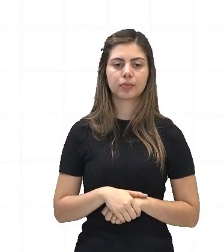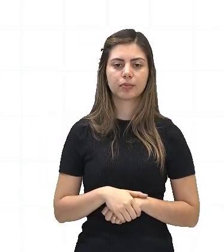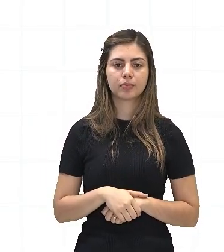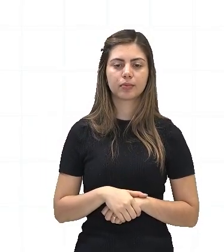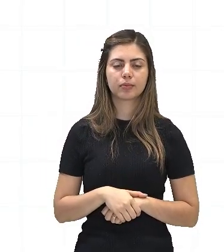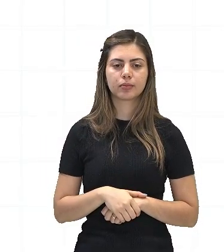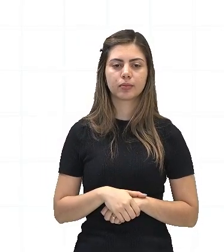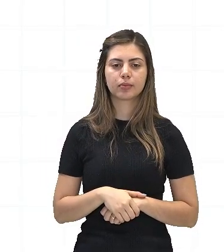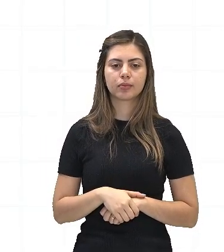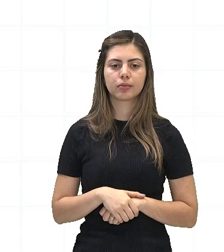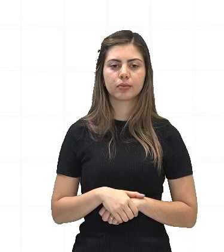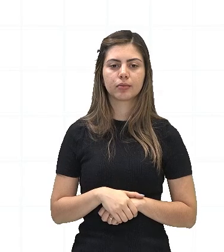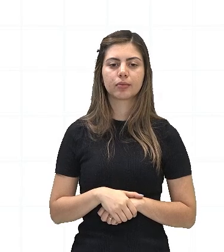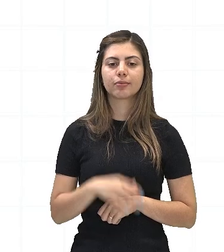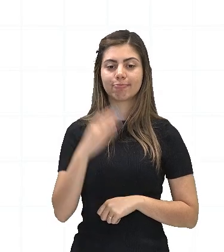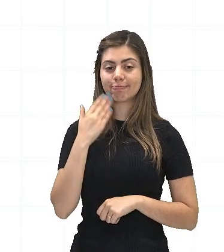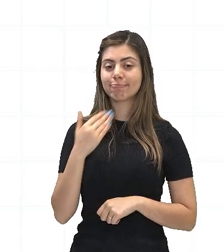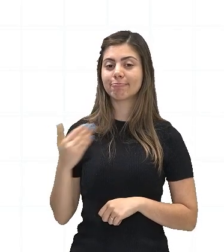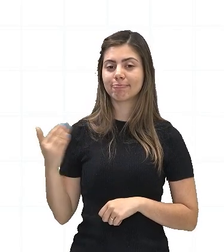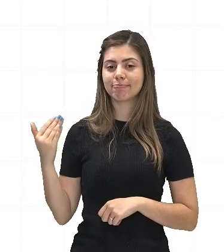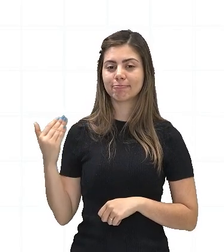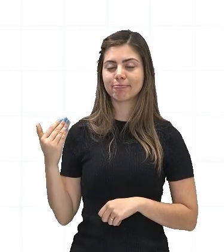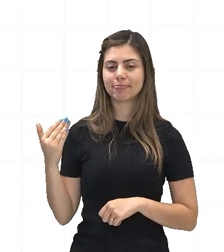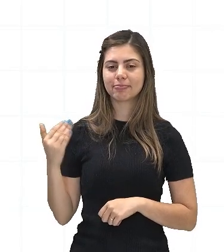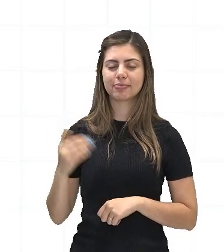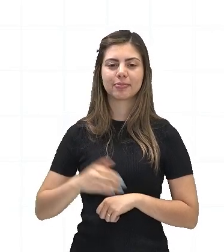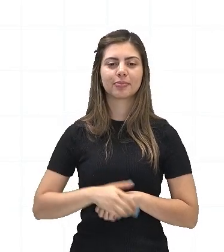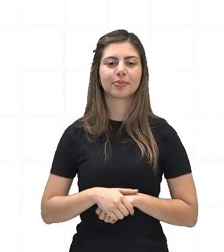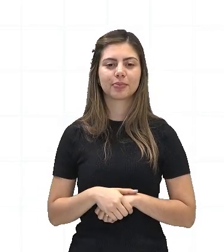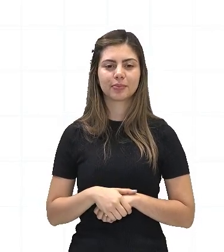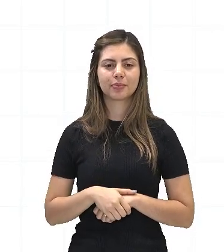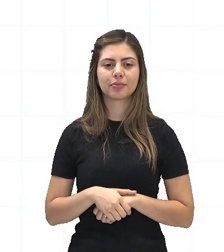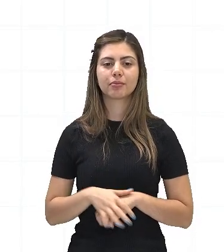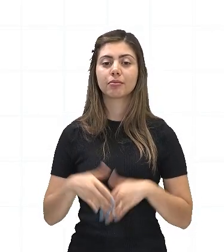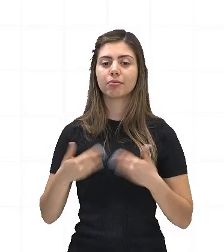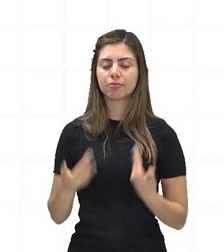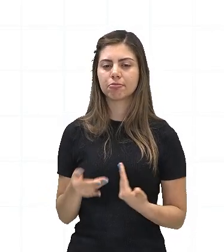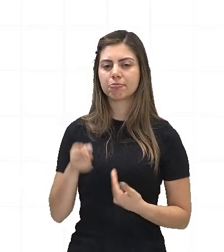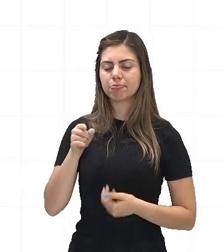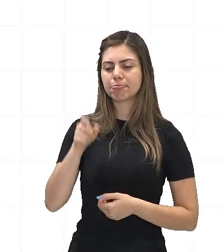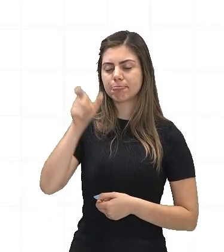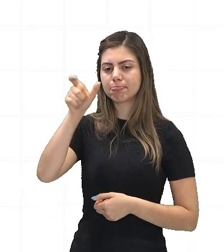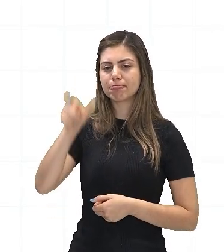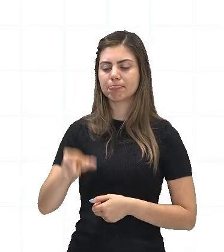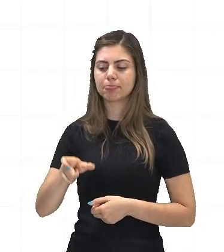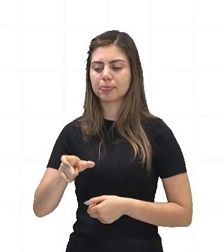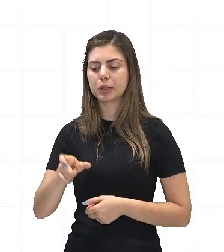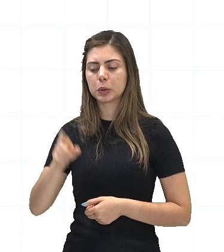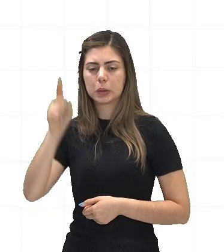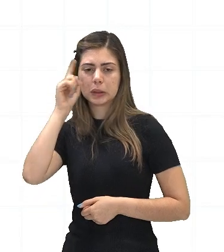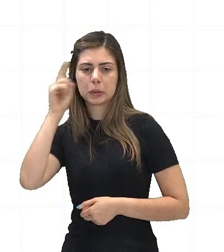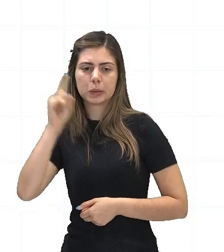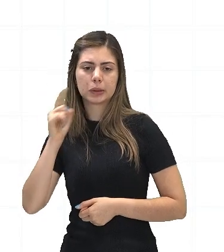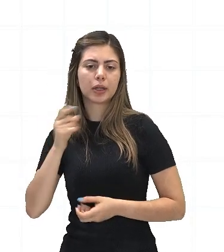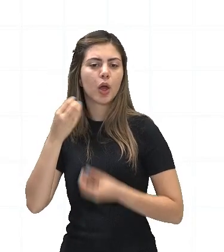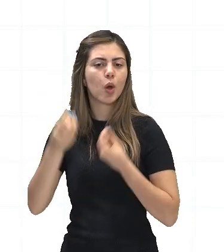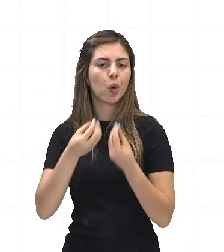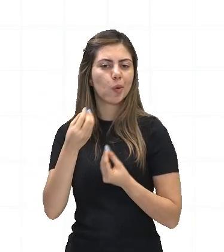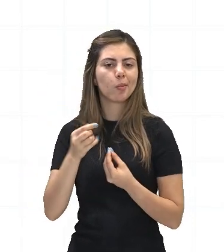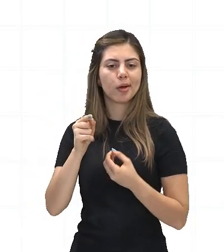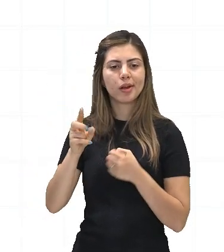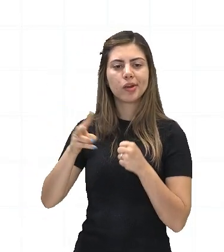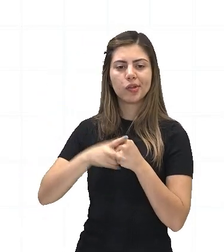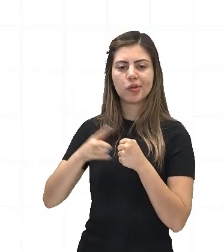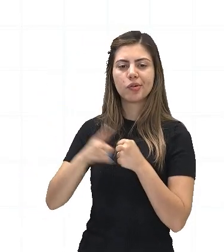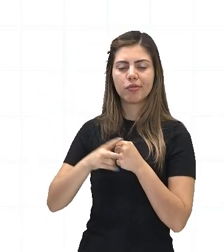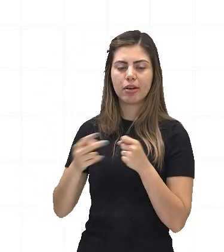Avançando, por favor. Olhem aí. Não, pode voltar. O sujeito será indeterminado justamente quando o verbo